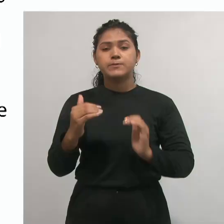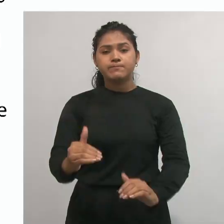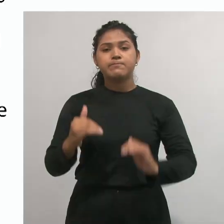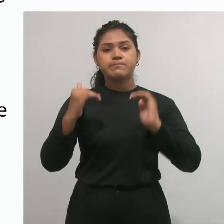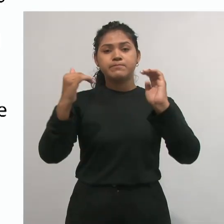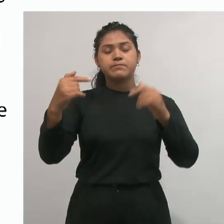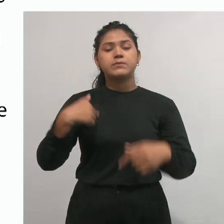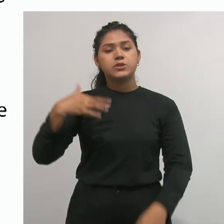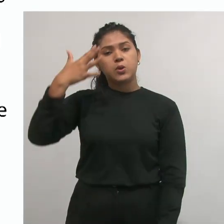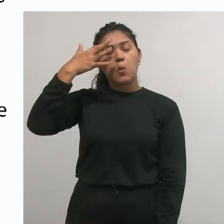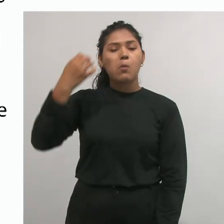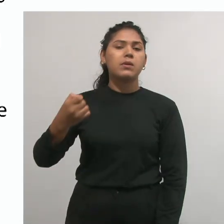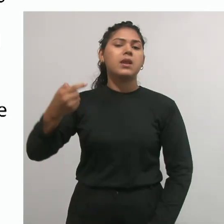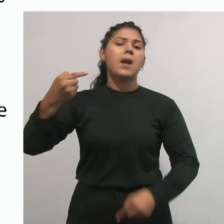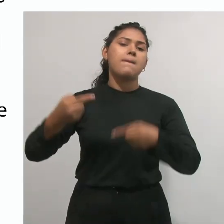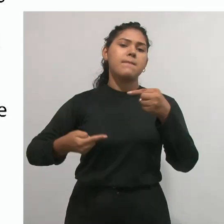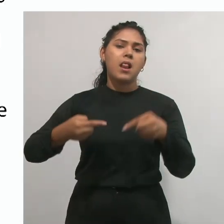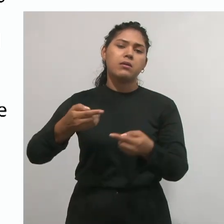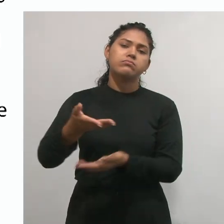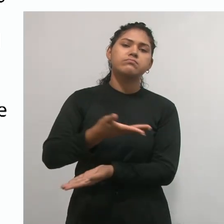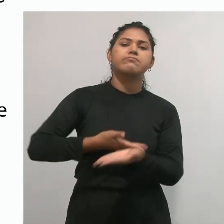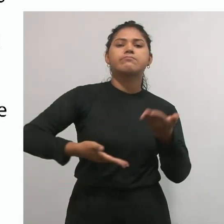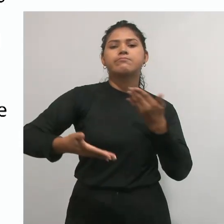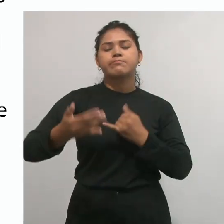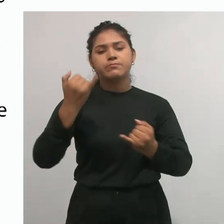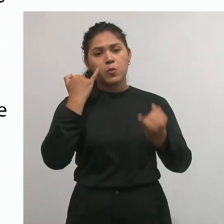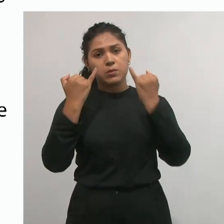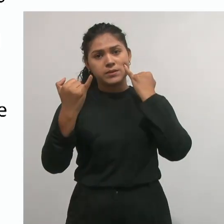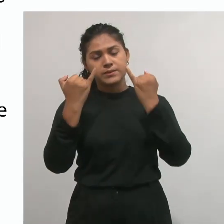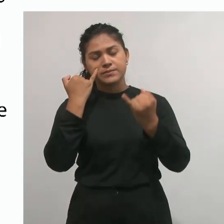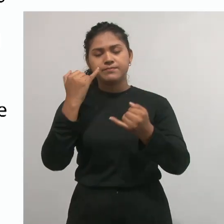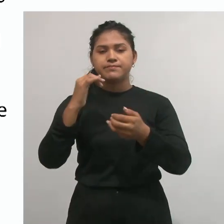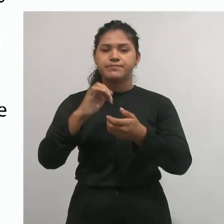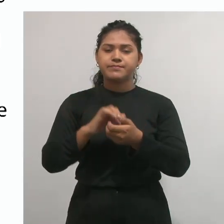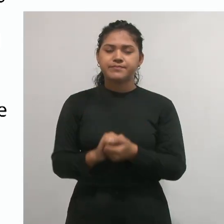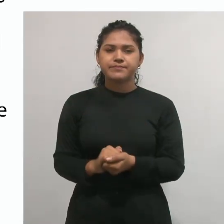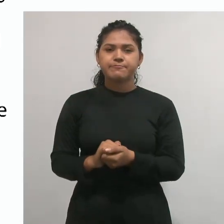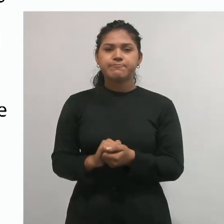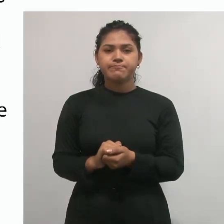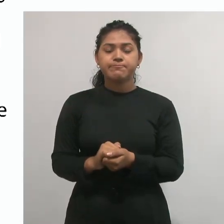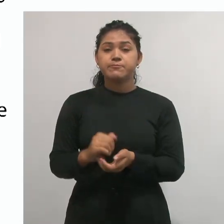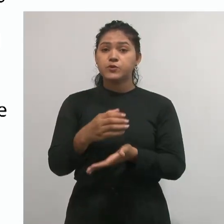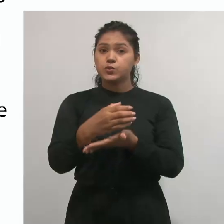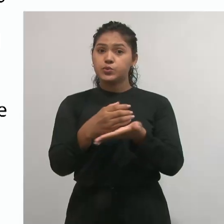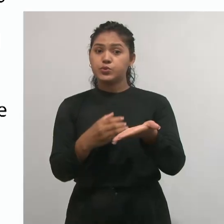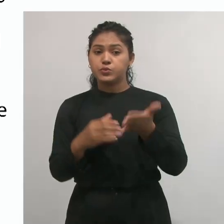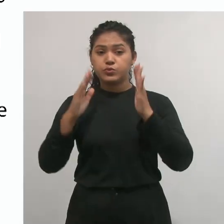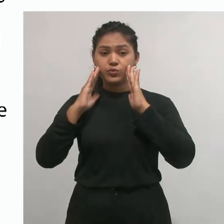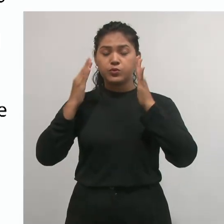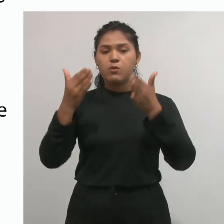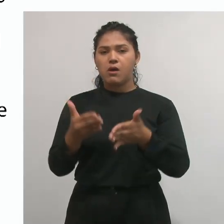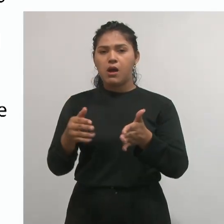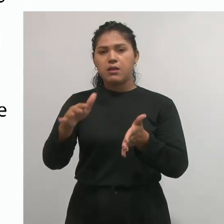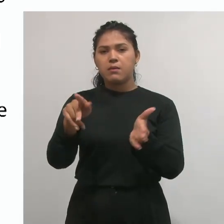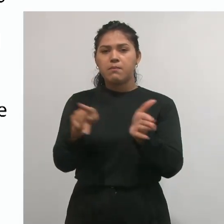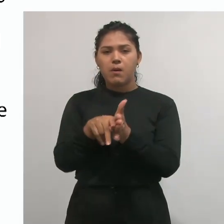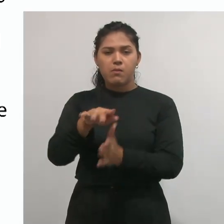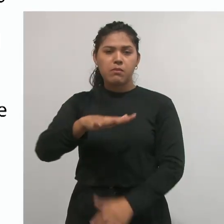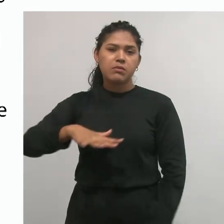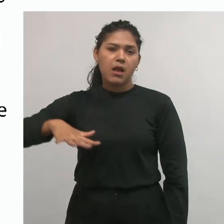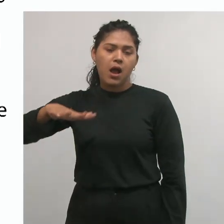estar fazendo esse debate, né? O currículo e as questões educacionais mais genéricas